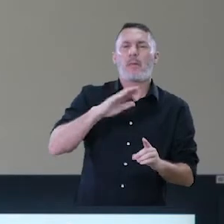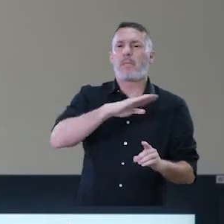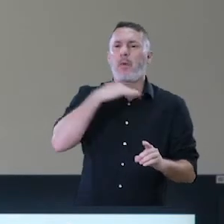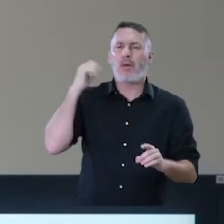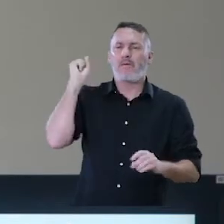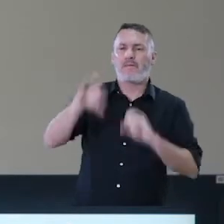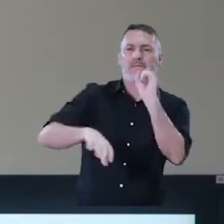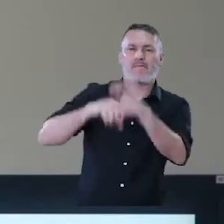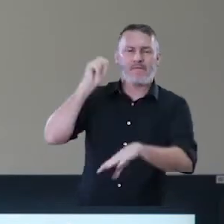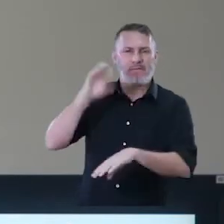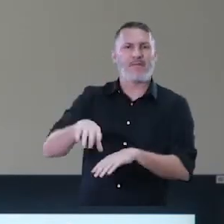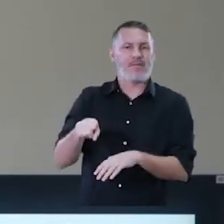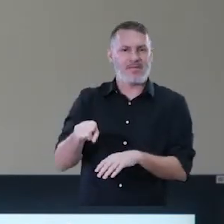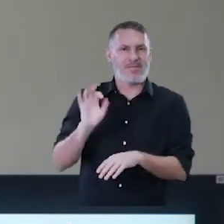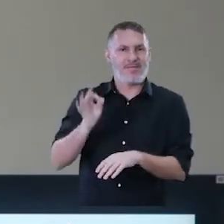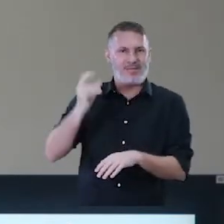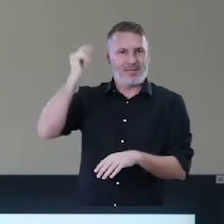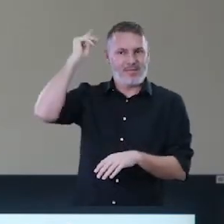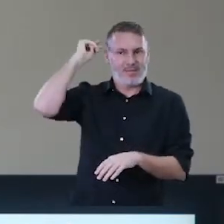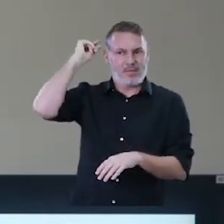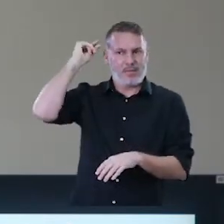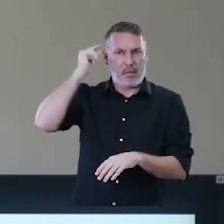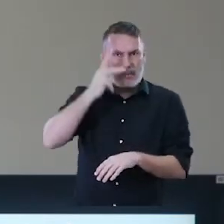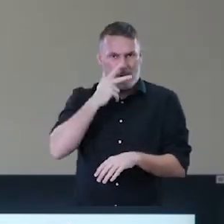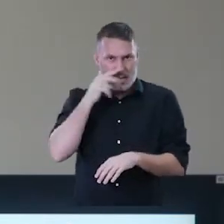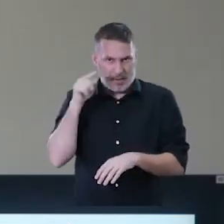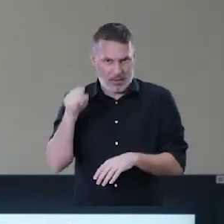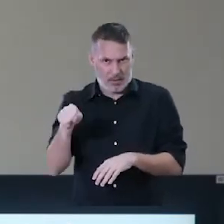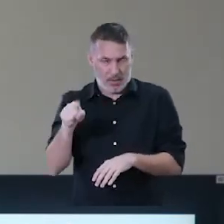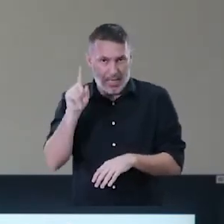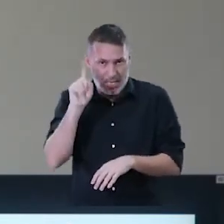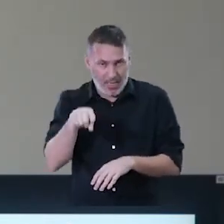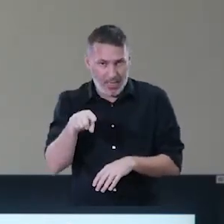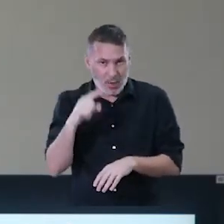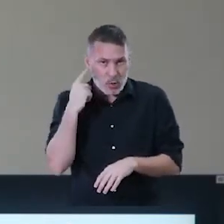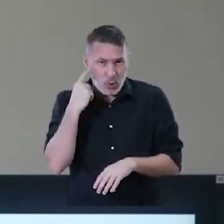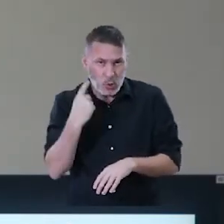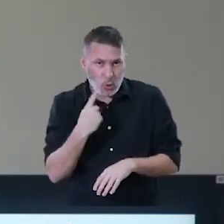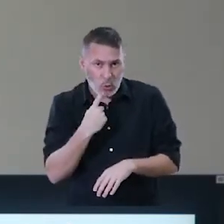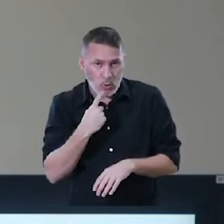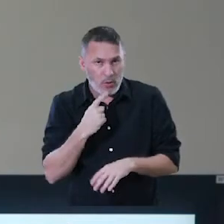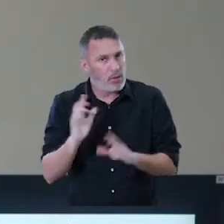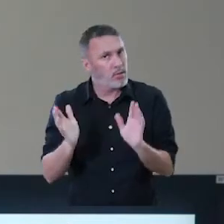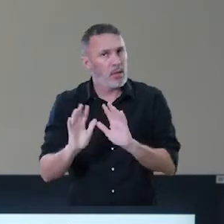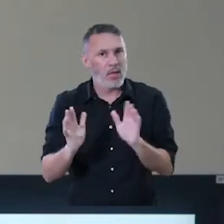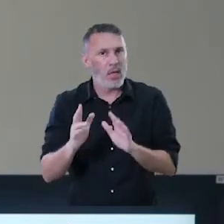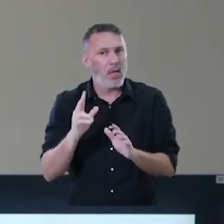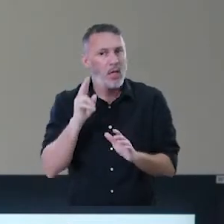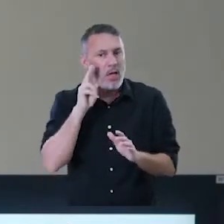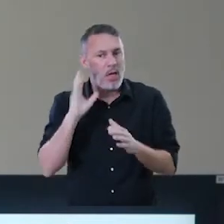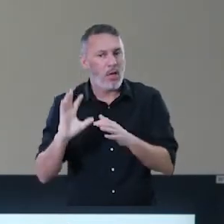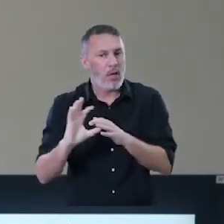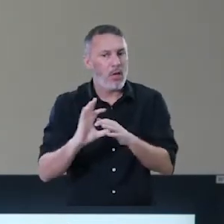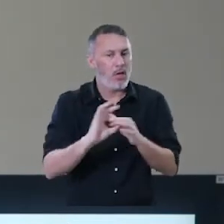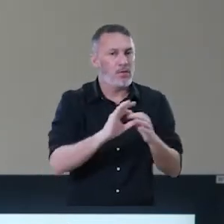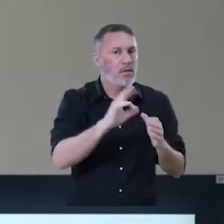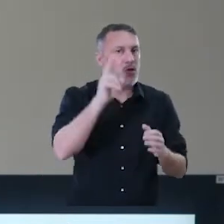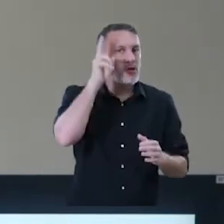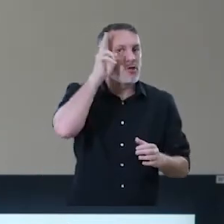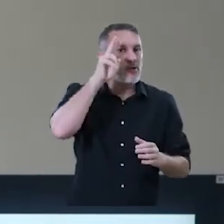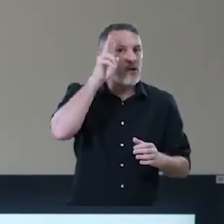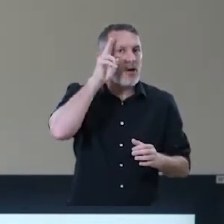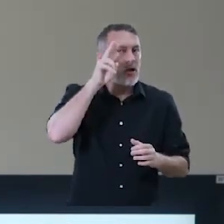Já tentaram aí o que ele quis dizer? Ele vai falar dos surdos, mas ele quis fazer uma abordagem, uma